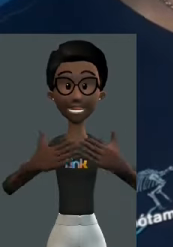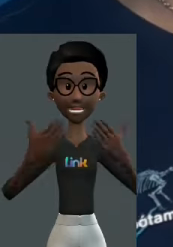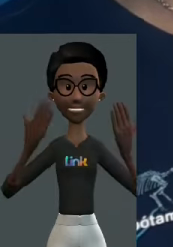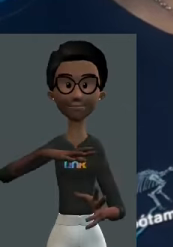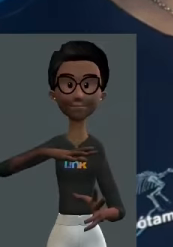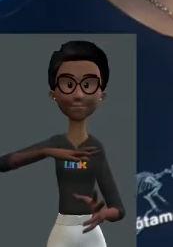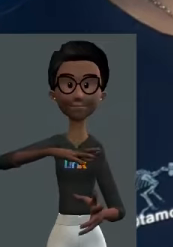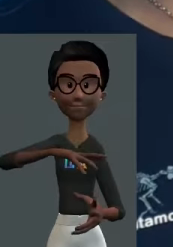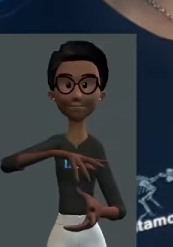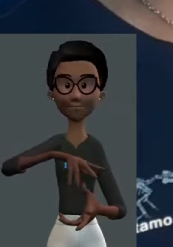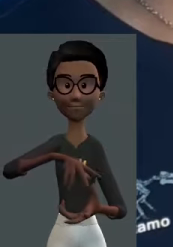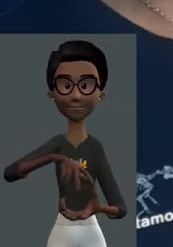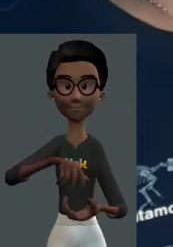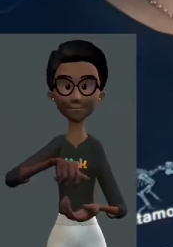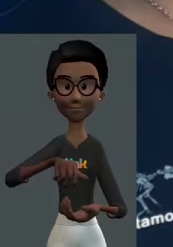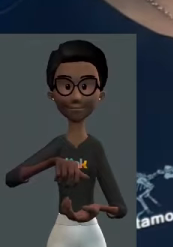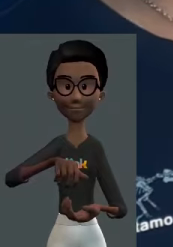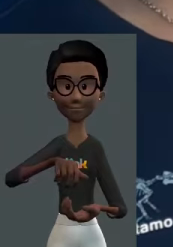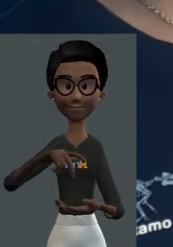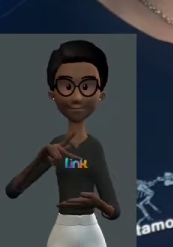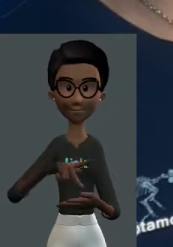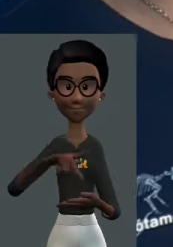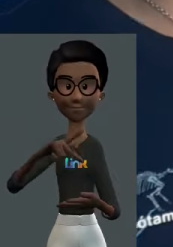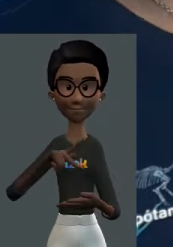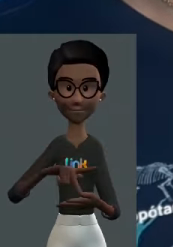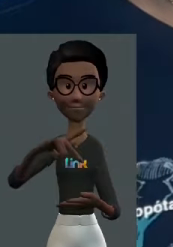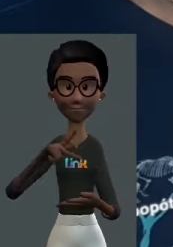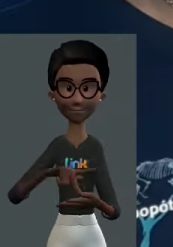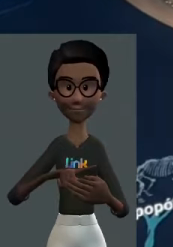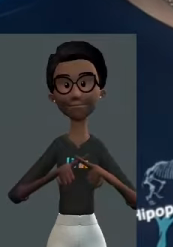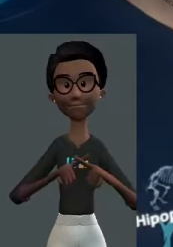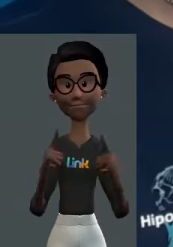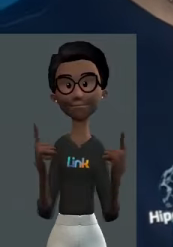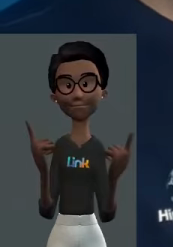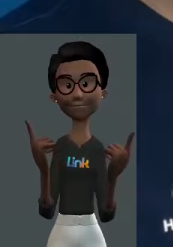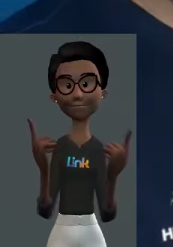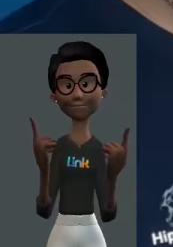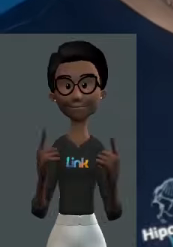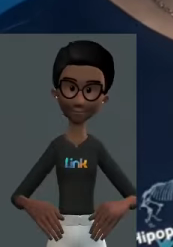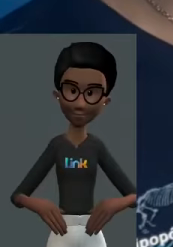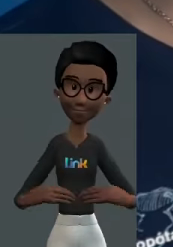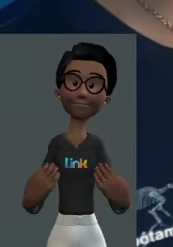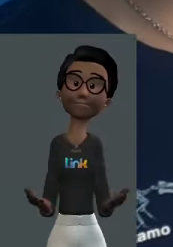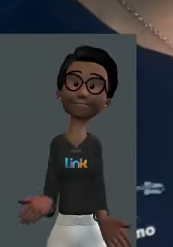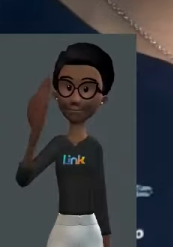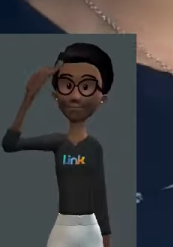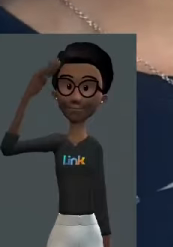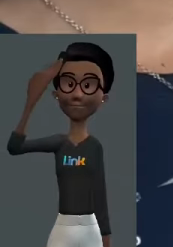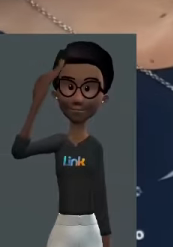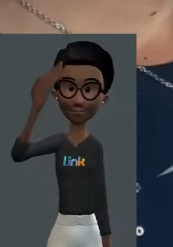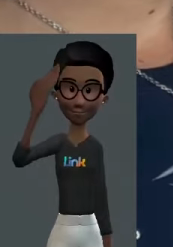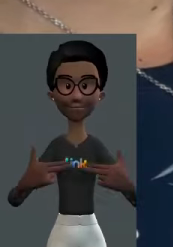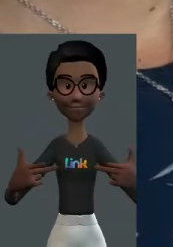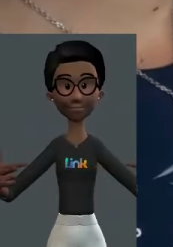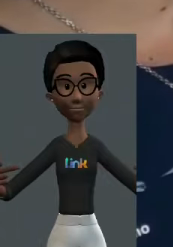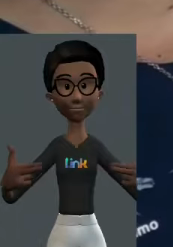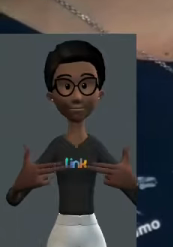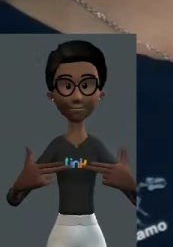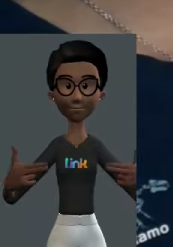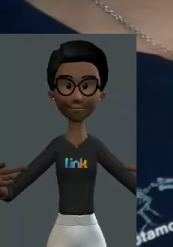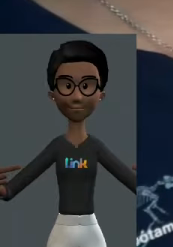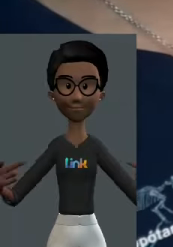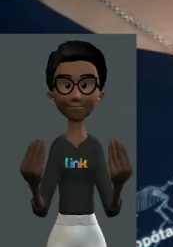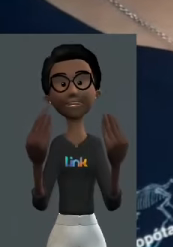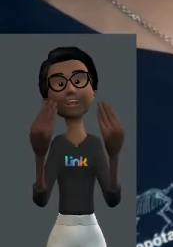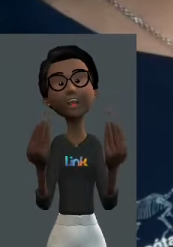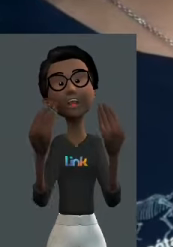quem deveria poder escolher são as pessoas que têm algum conhecimento prévio acerca daquilo. Isso porque, aos